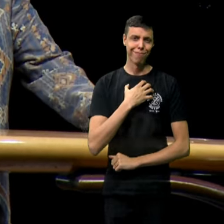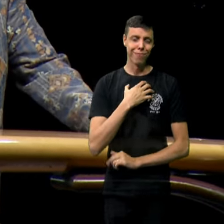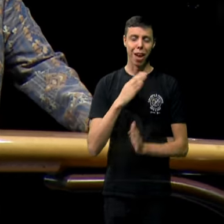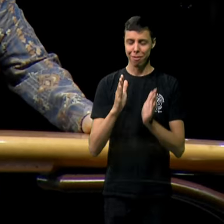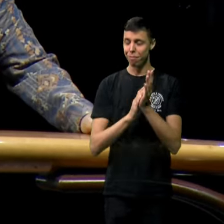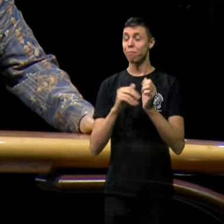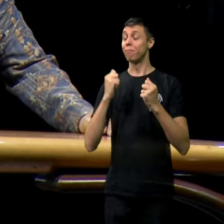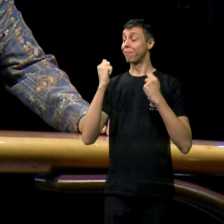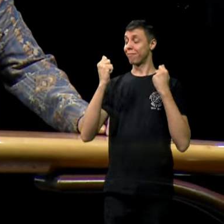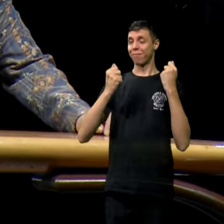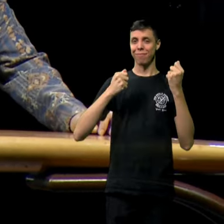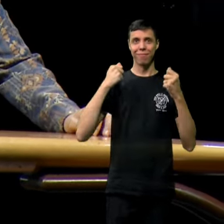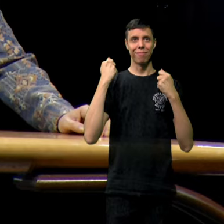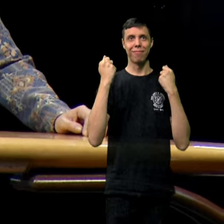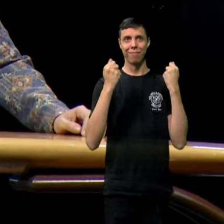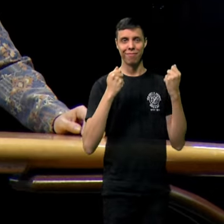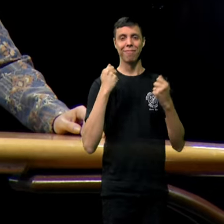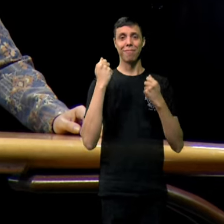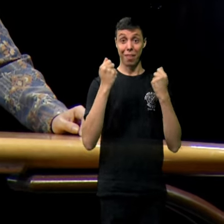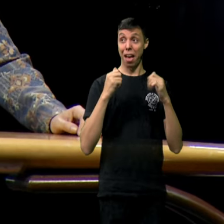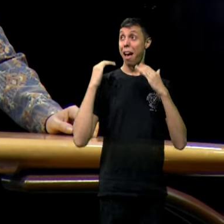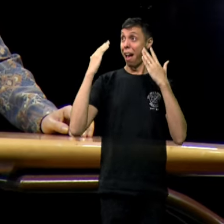Aleluia.